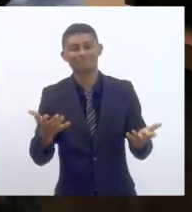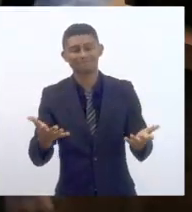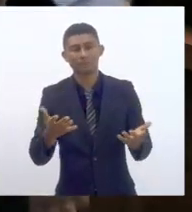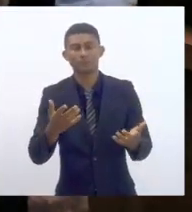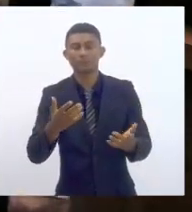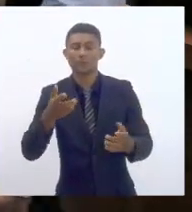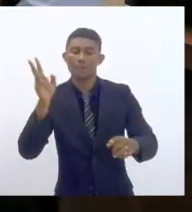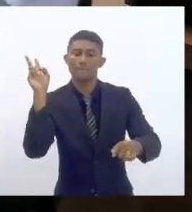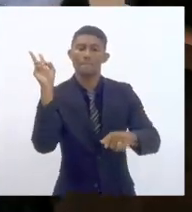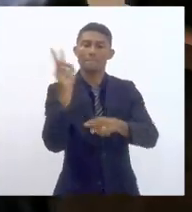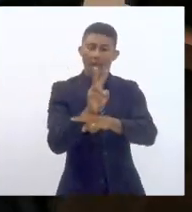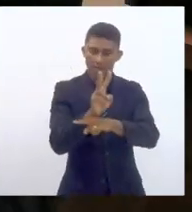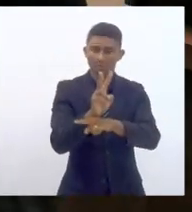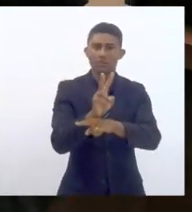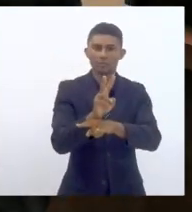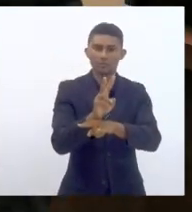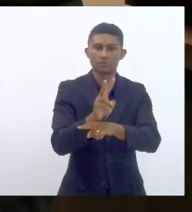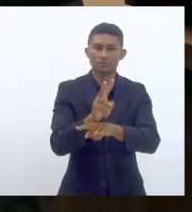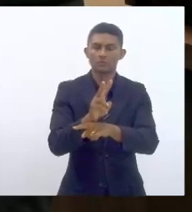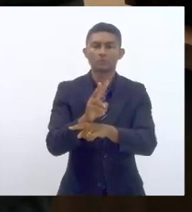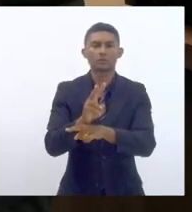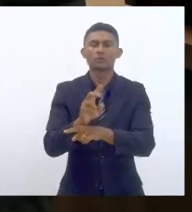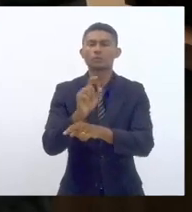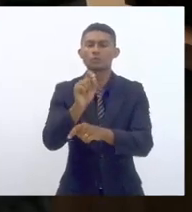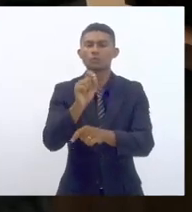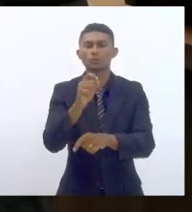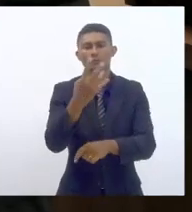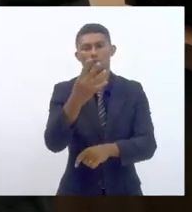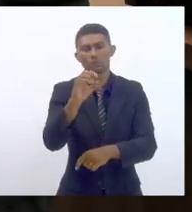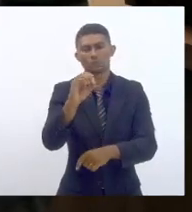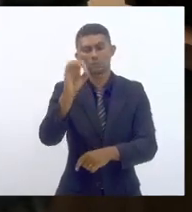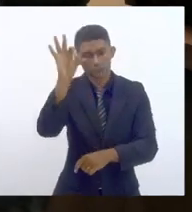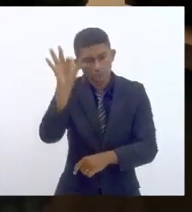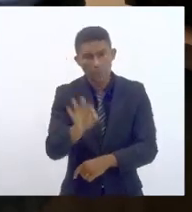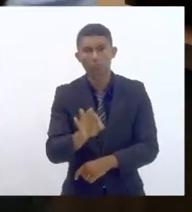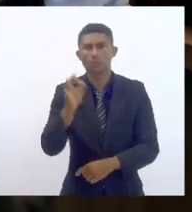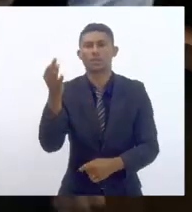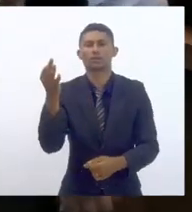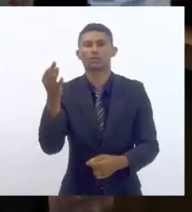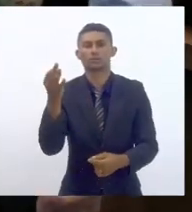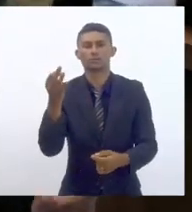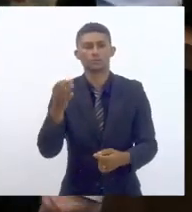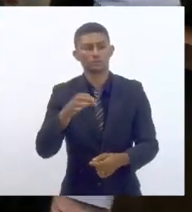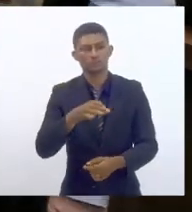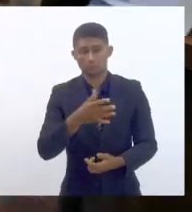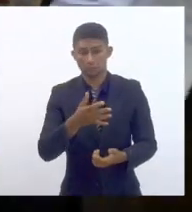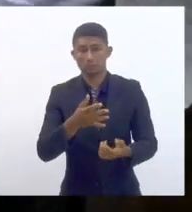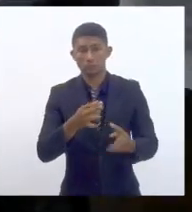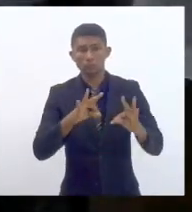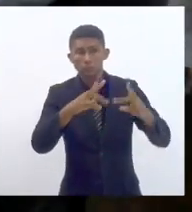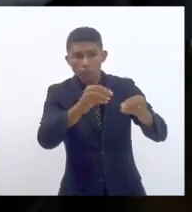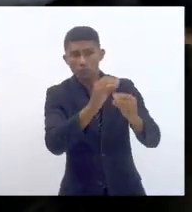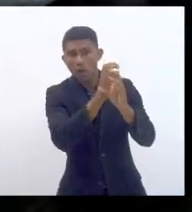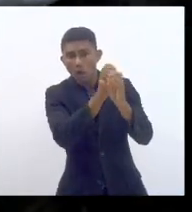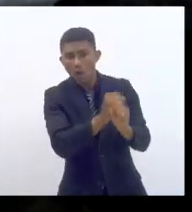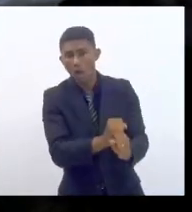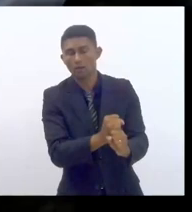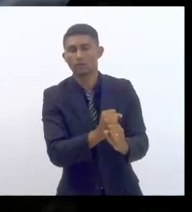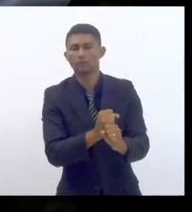empréstimo consignado para 40% da renda bruta.